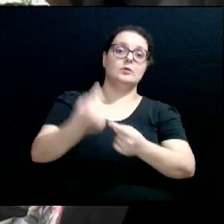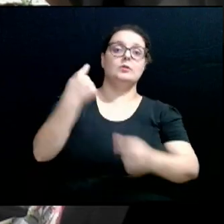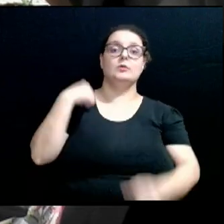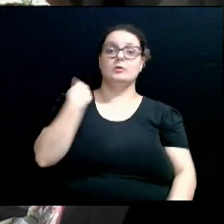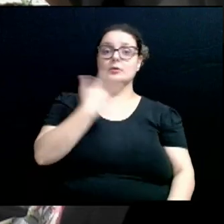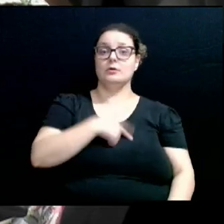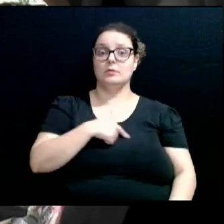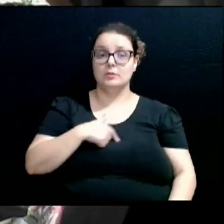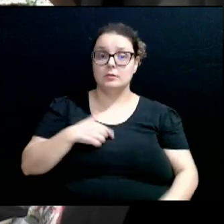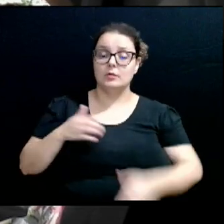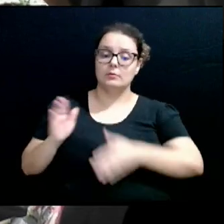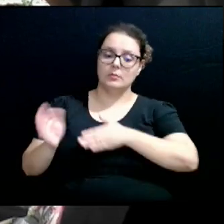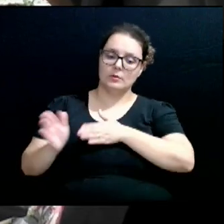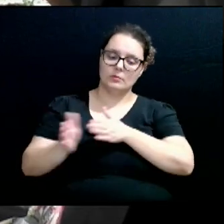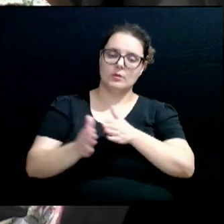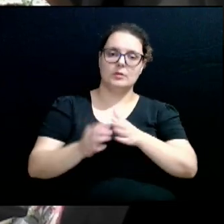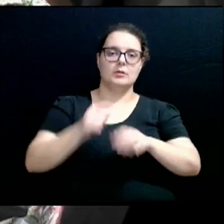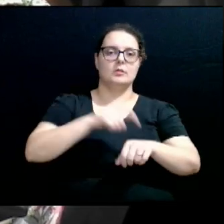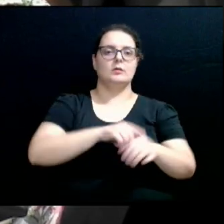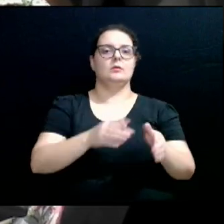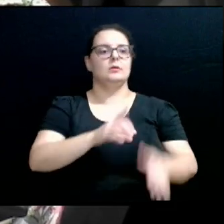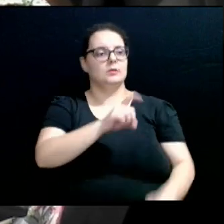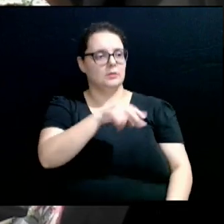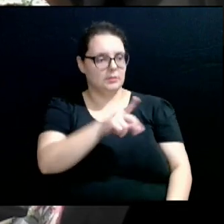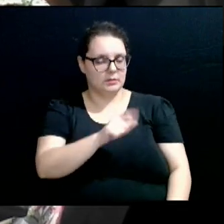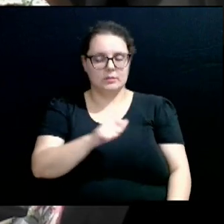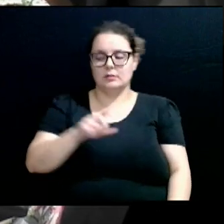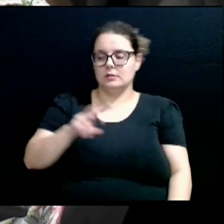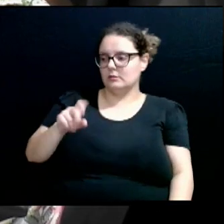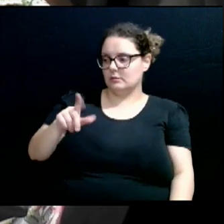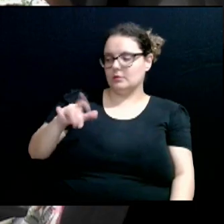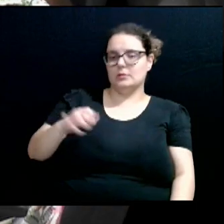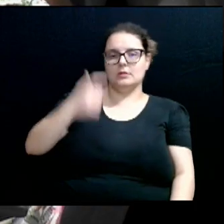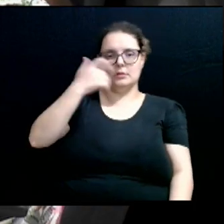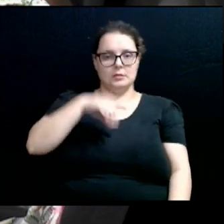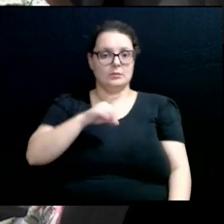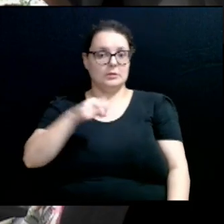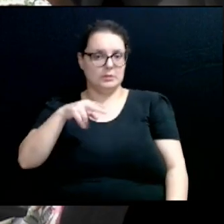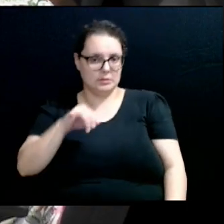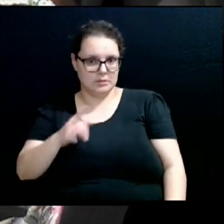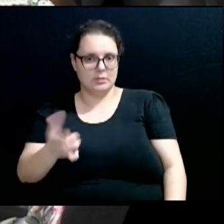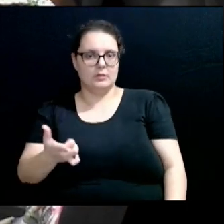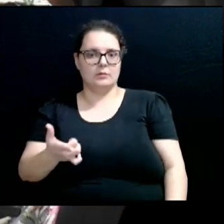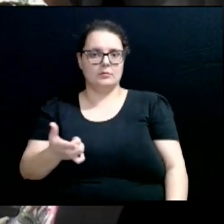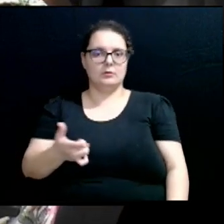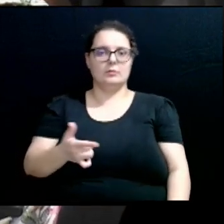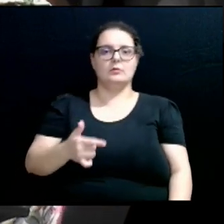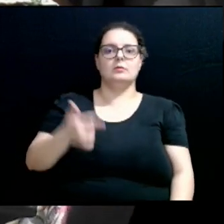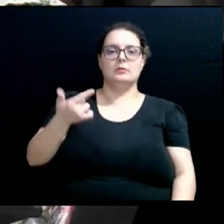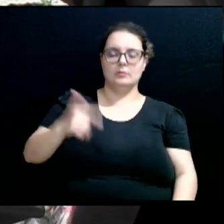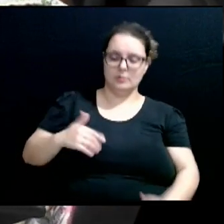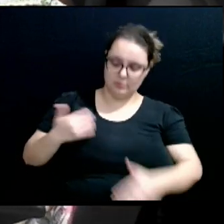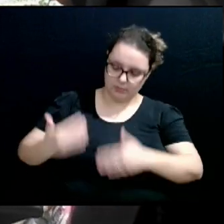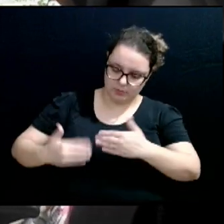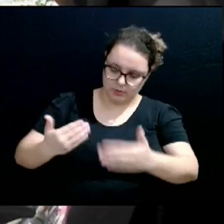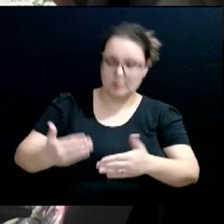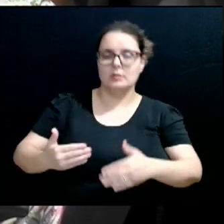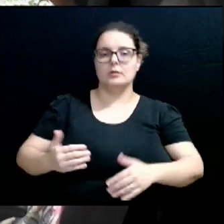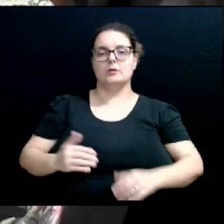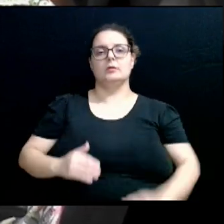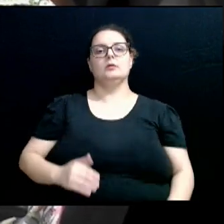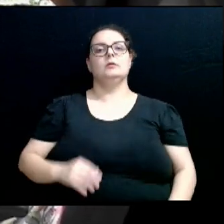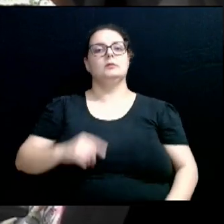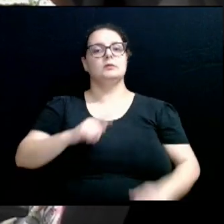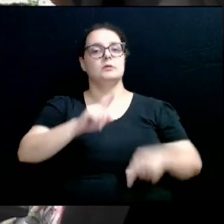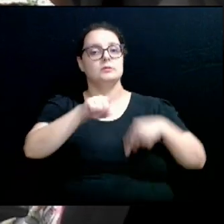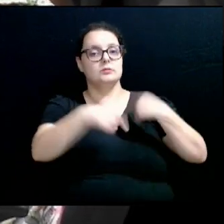momento, você, Danda, você, Valéria, eu, Daniel, eles serão constitutivos da formação das próximas gerações. Sem